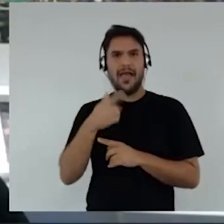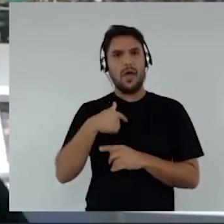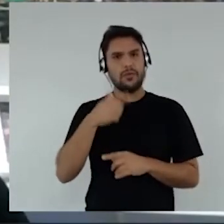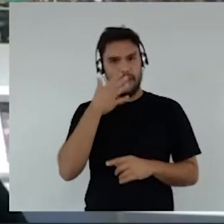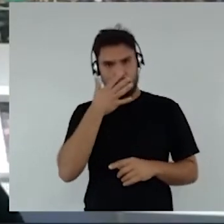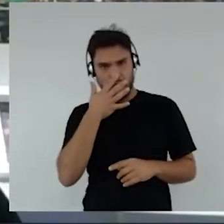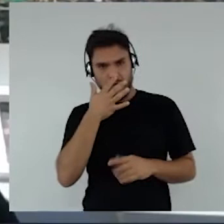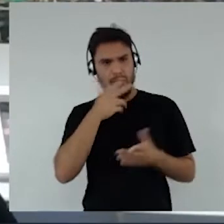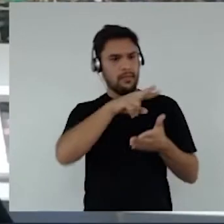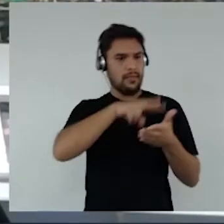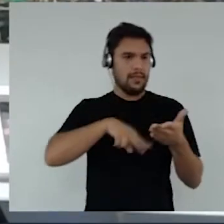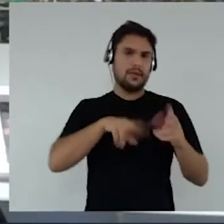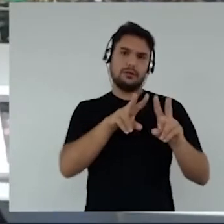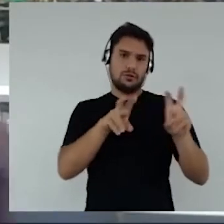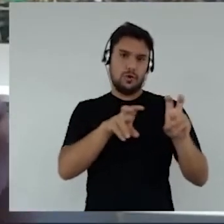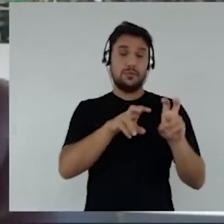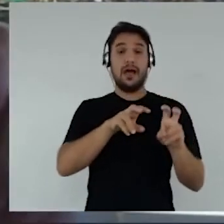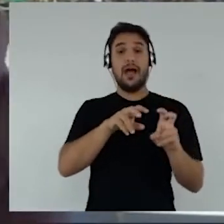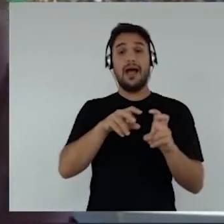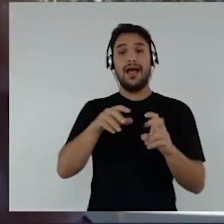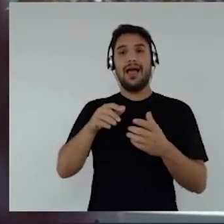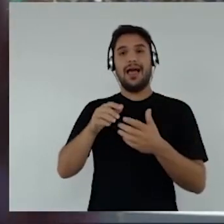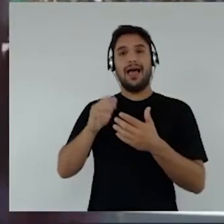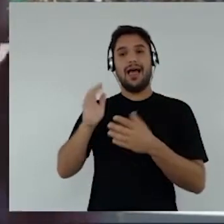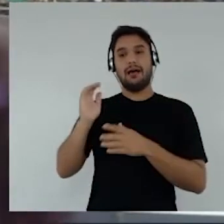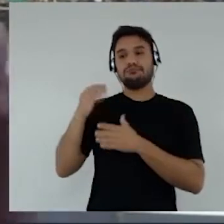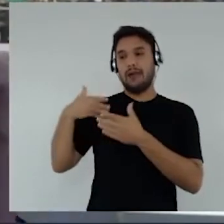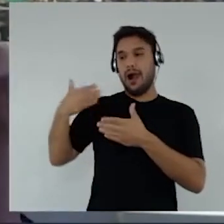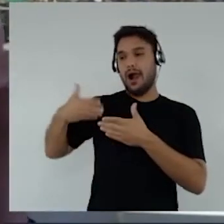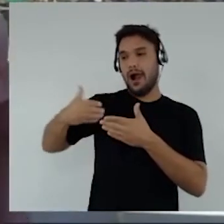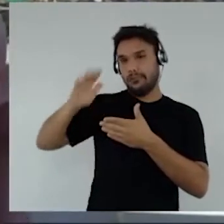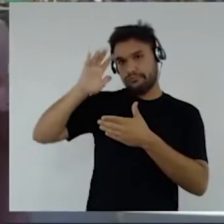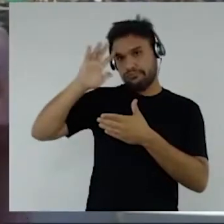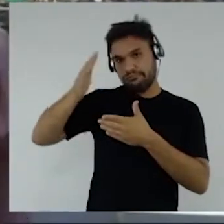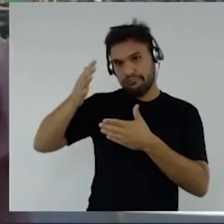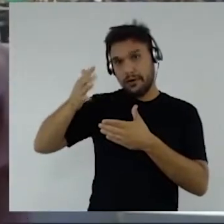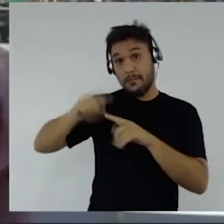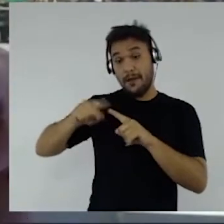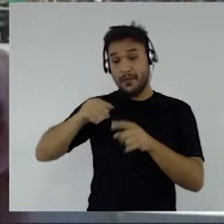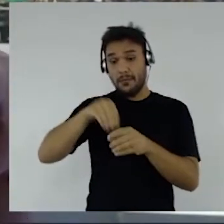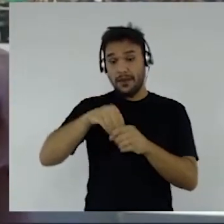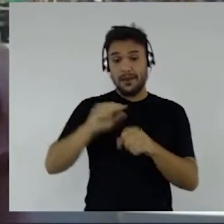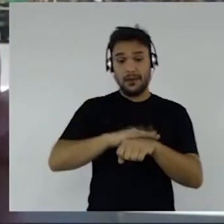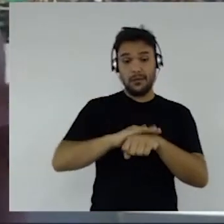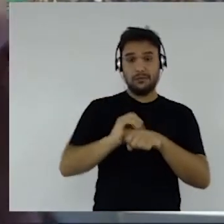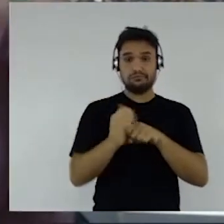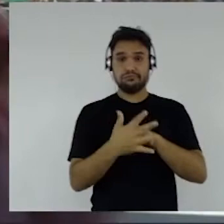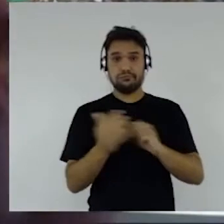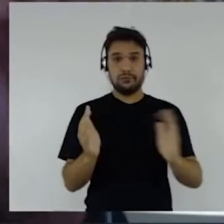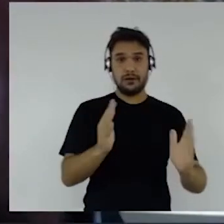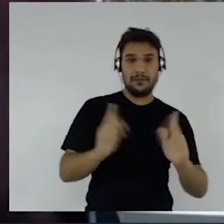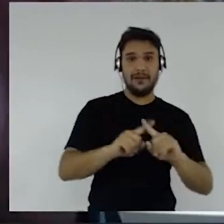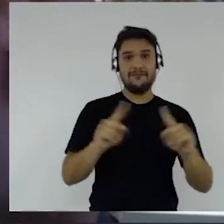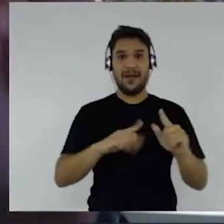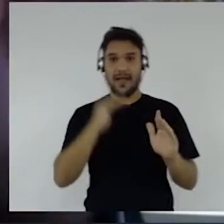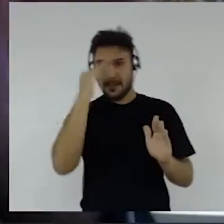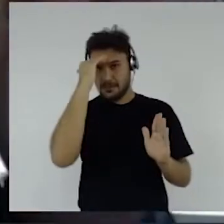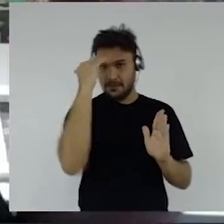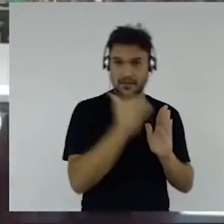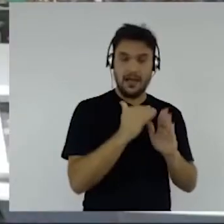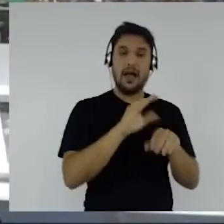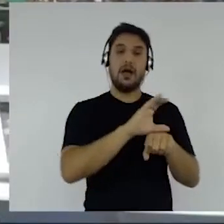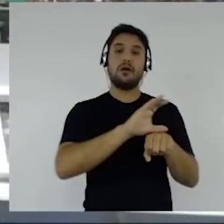lido muito sobre. A jurisprudência em tempos de pandemia vai obedecer uma questão de